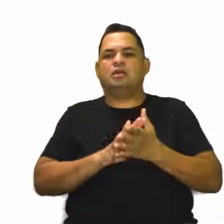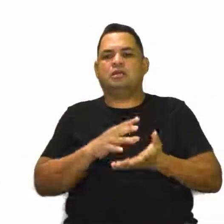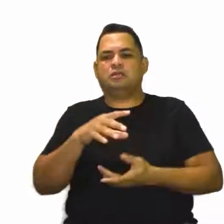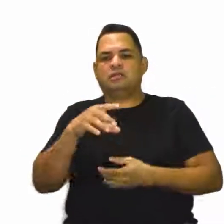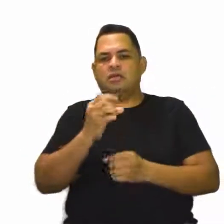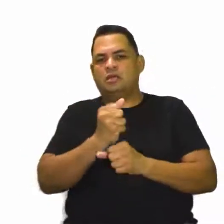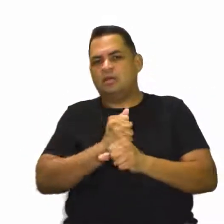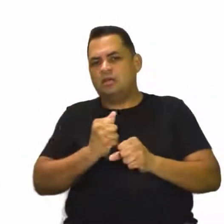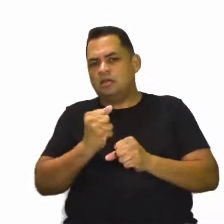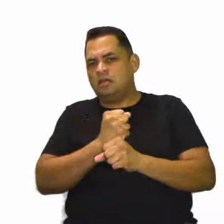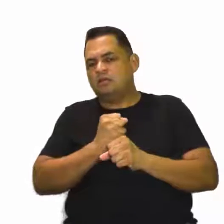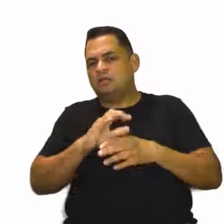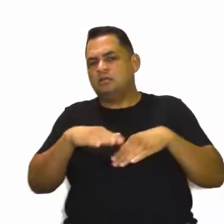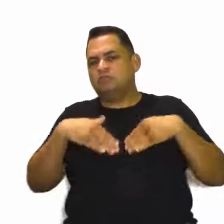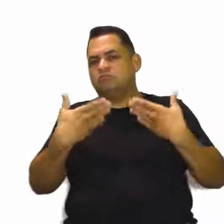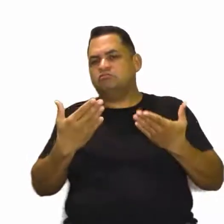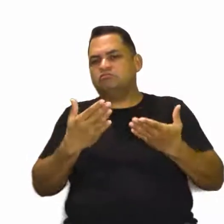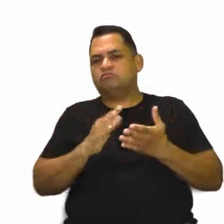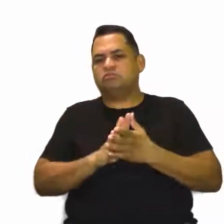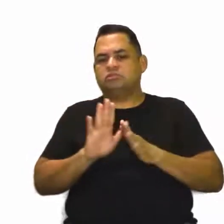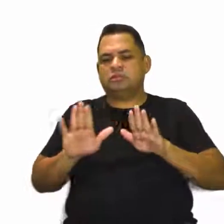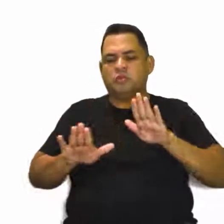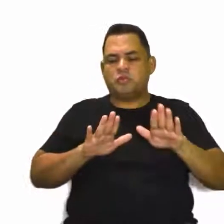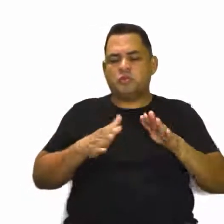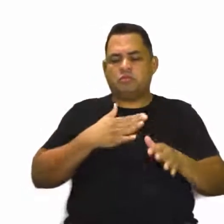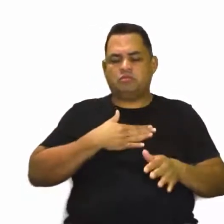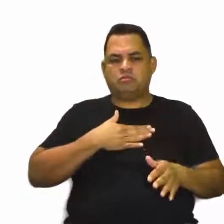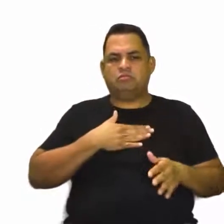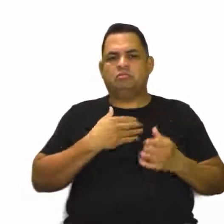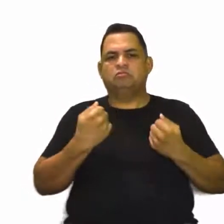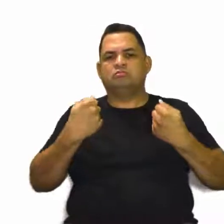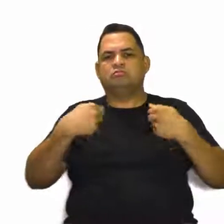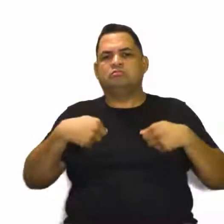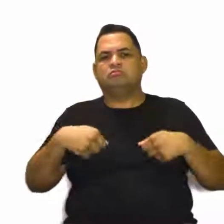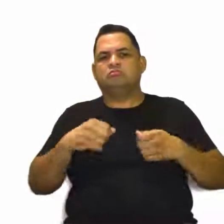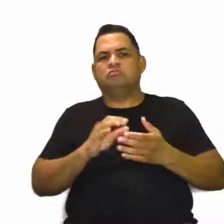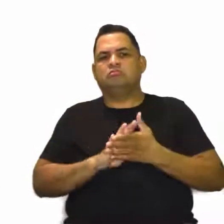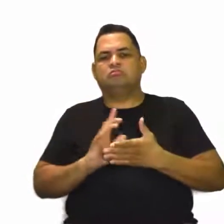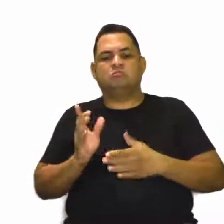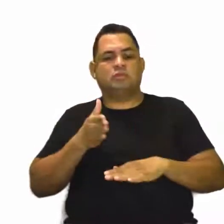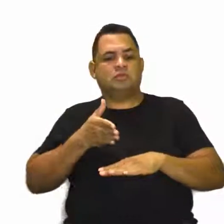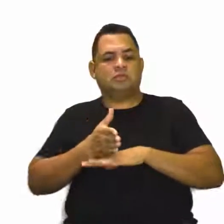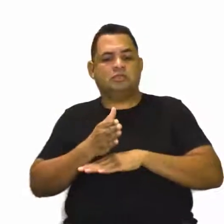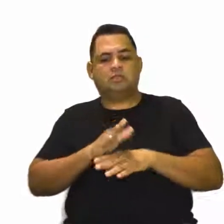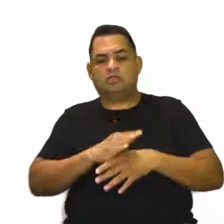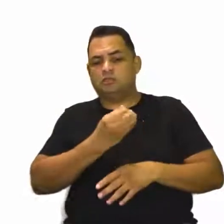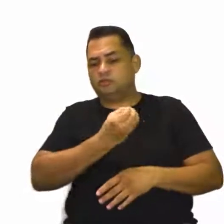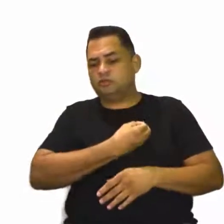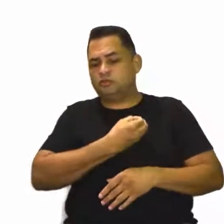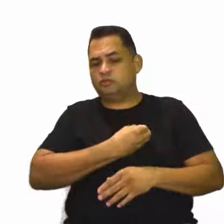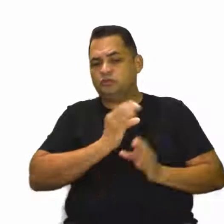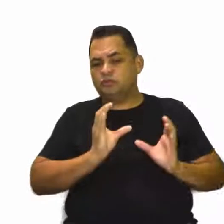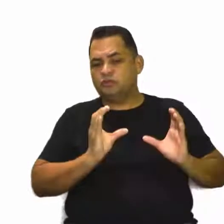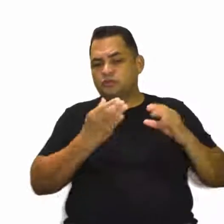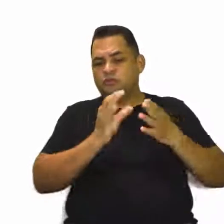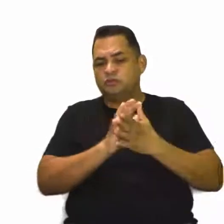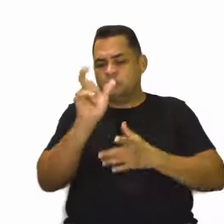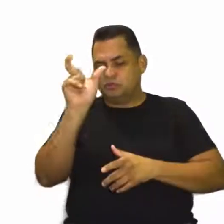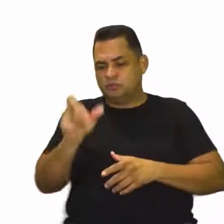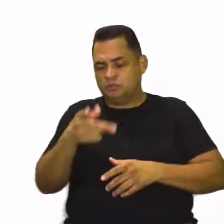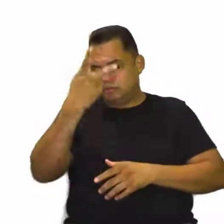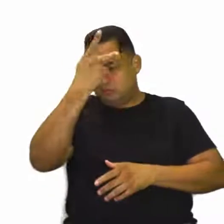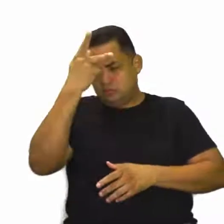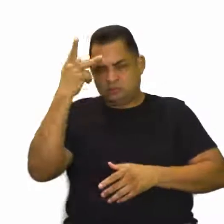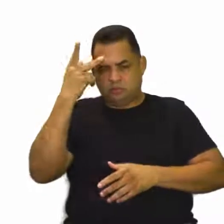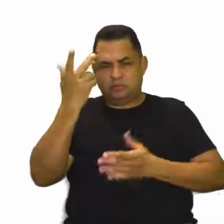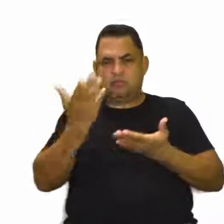ano. E aí, com uma atitude minha, um cuidado maior meu, eu posso não entrar nessa estatística, né? Nesse grupo de indivíduos, de